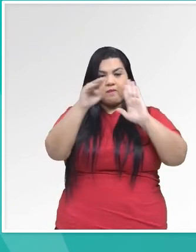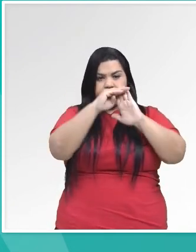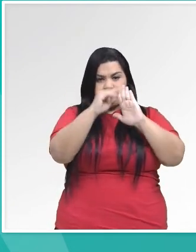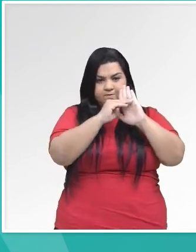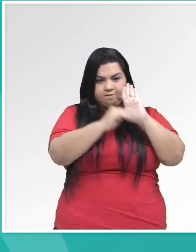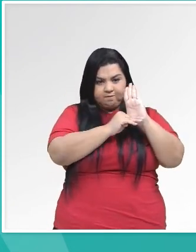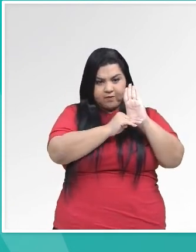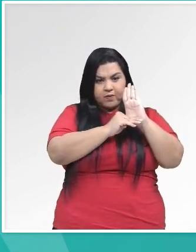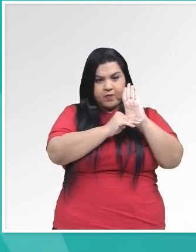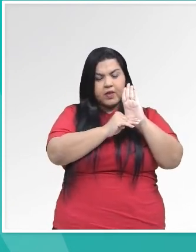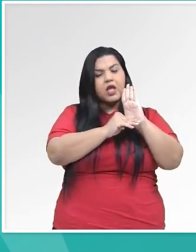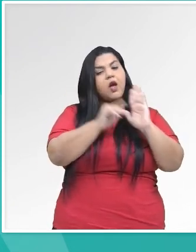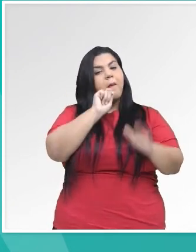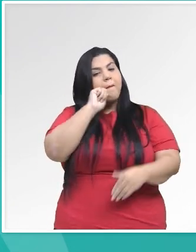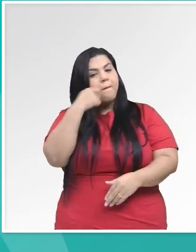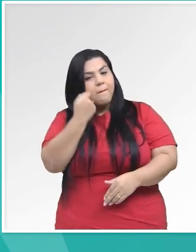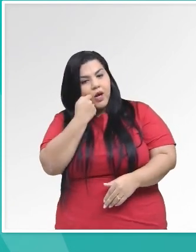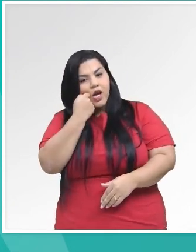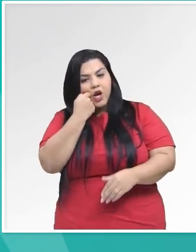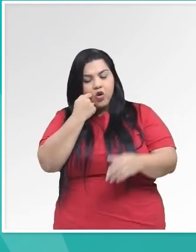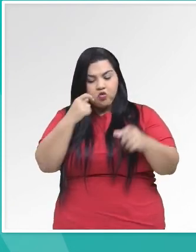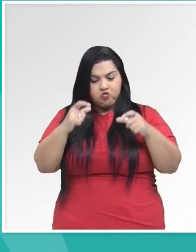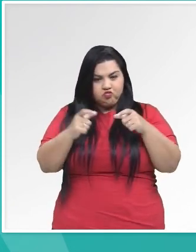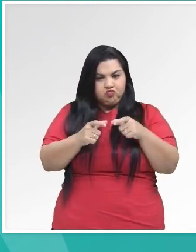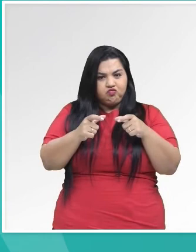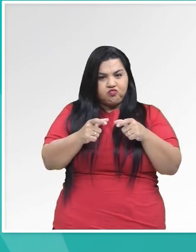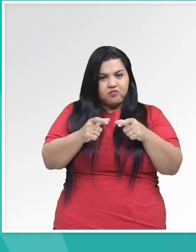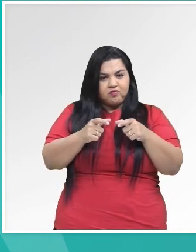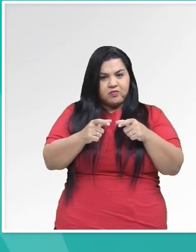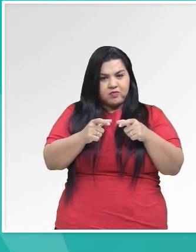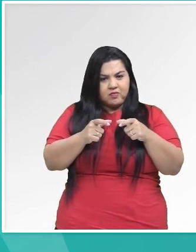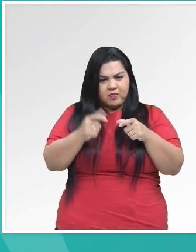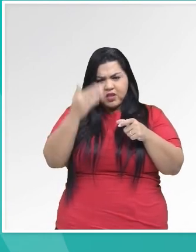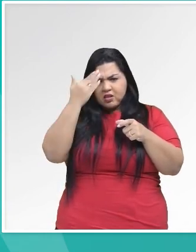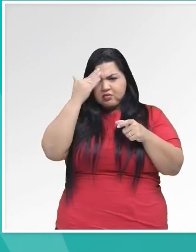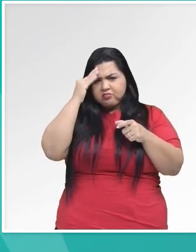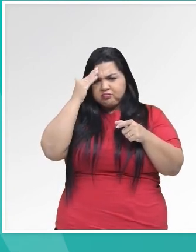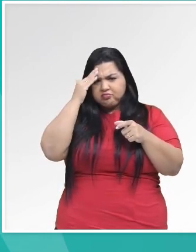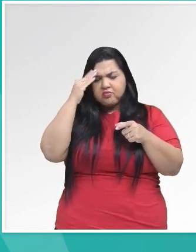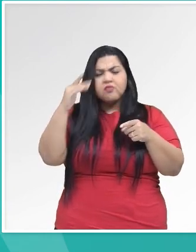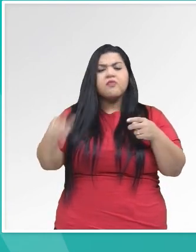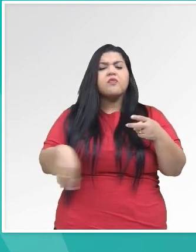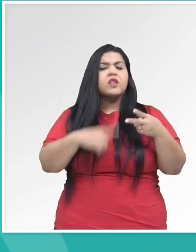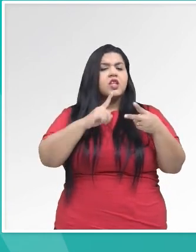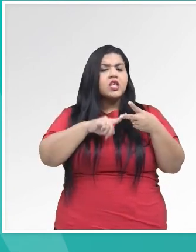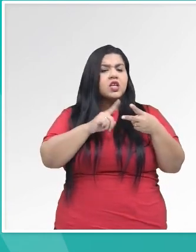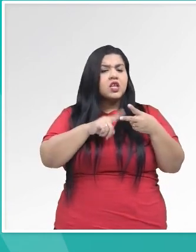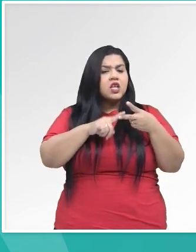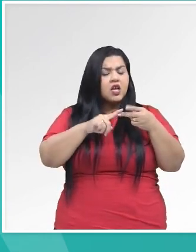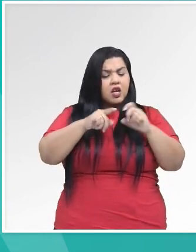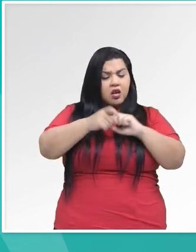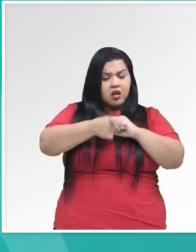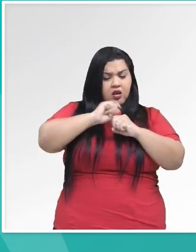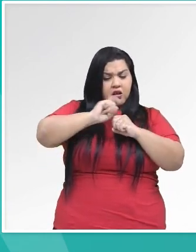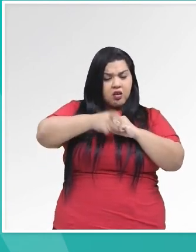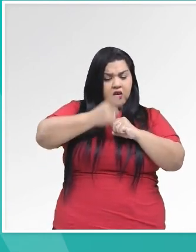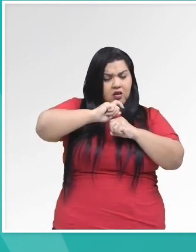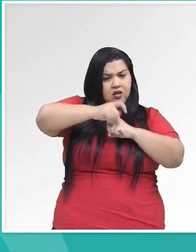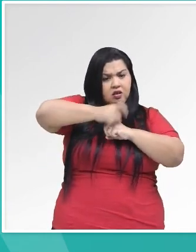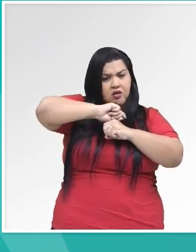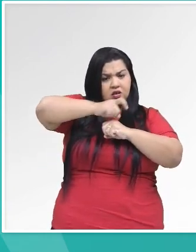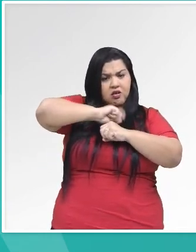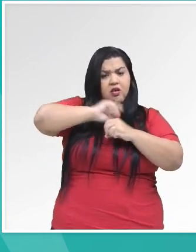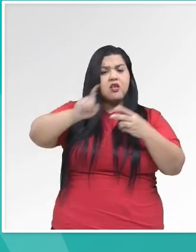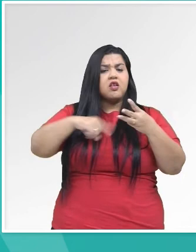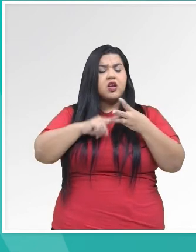ingredientes, pão francês do tipo brotinho, olha só. Você compreende? Compreende? raspas de Tucumã,